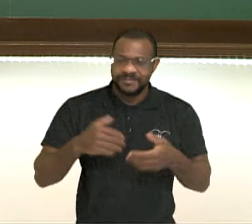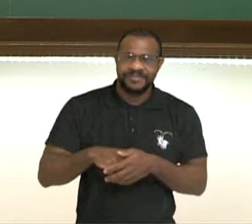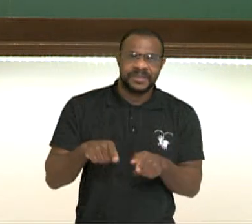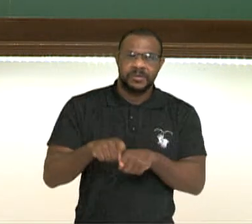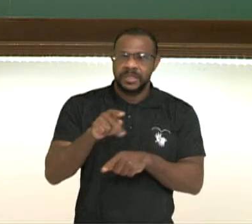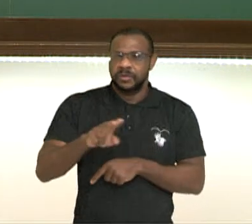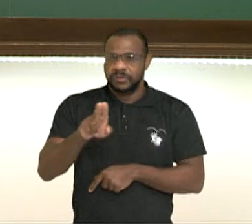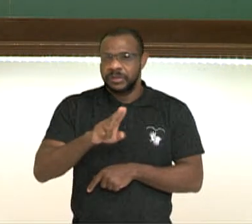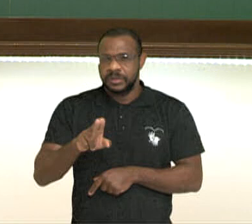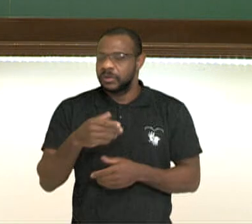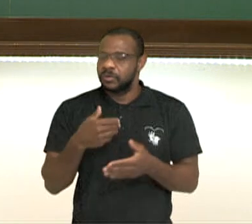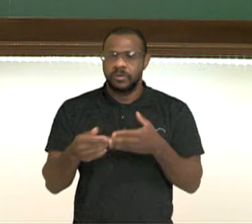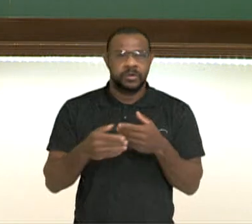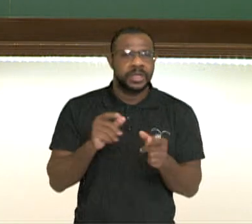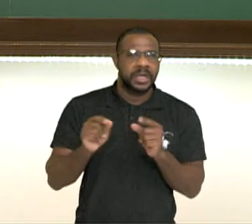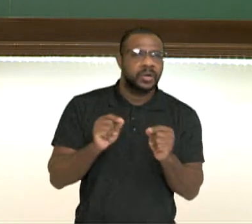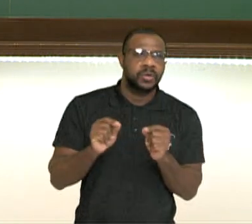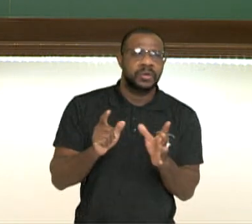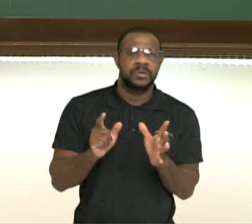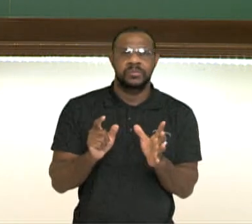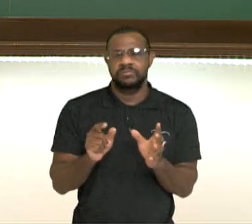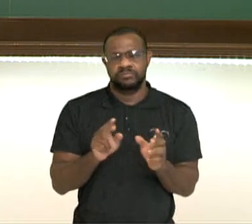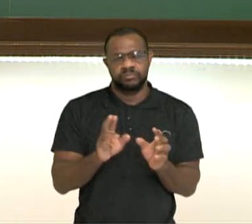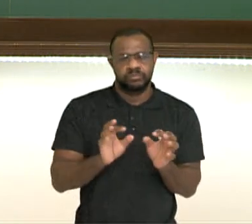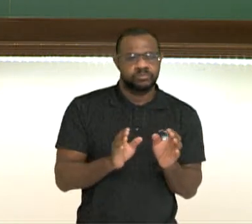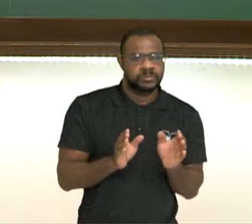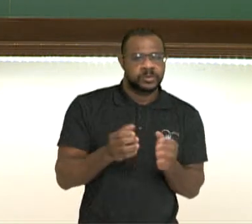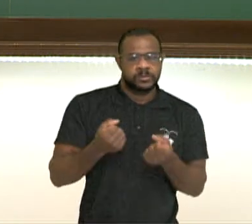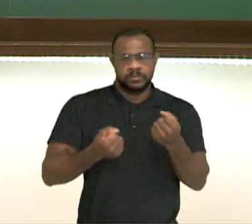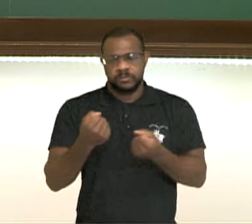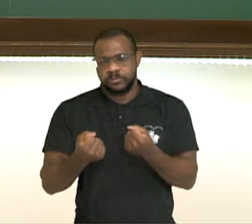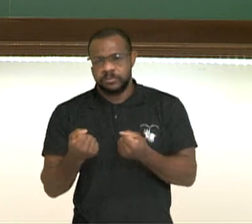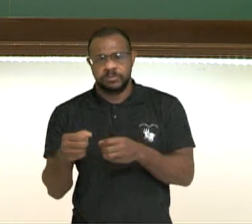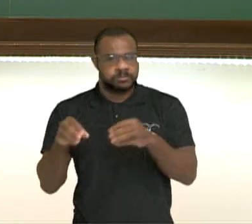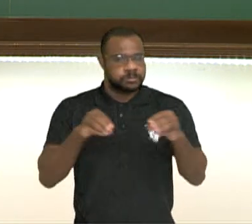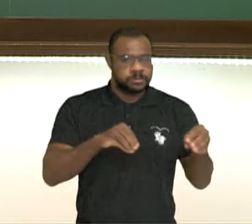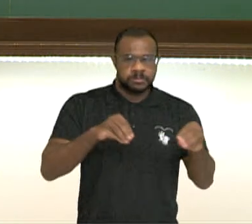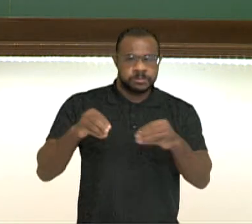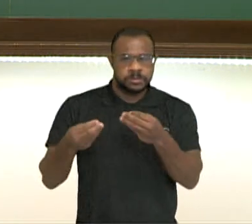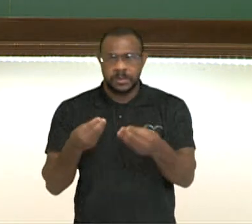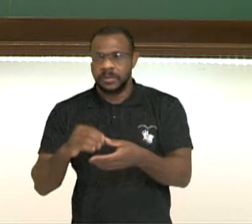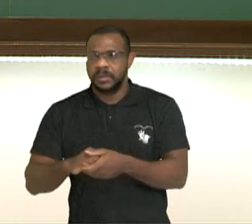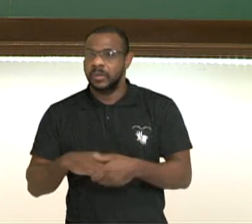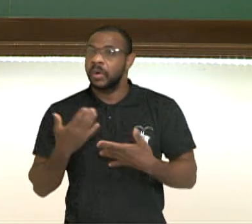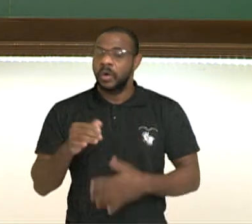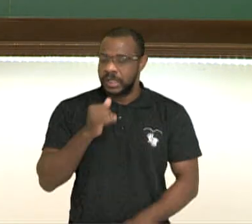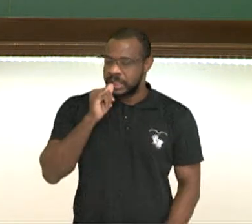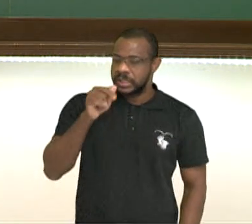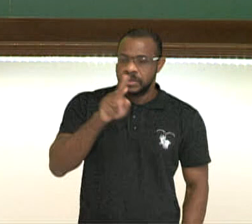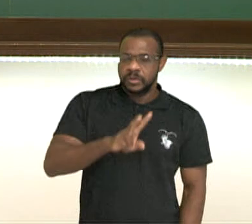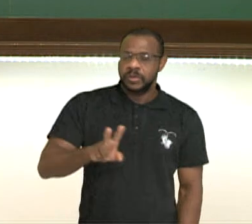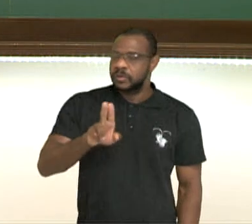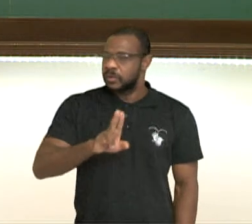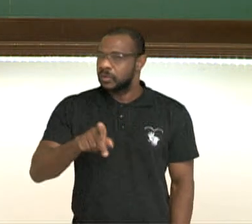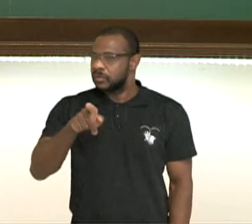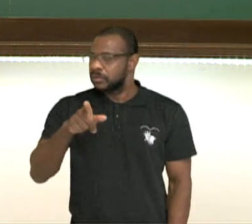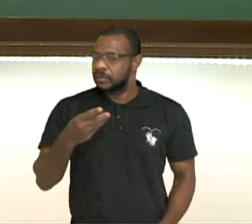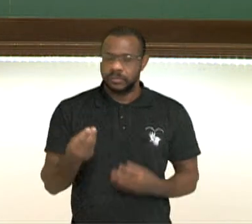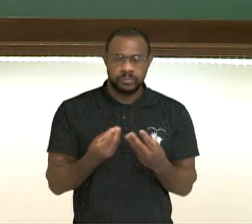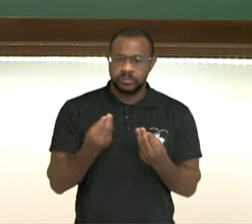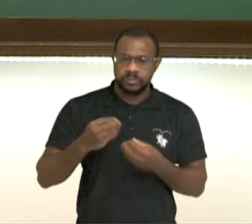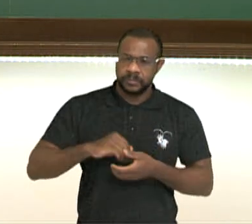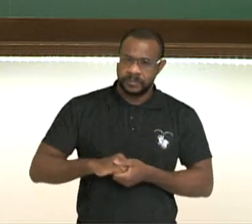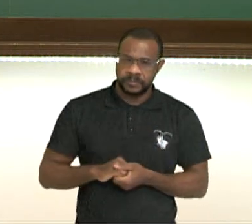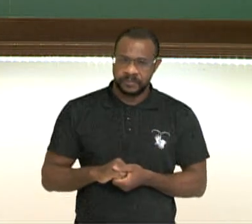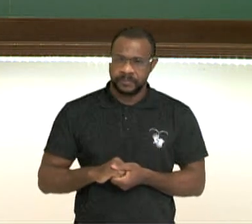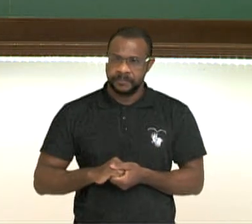utilizando algum veículo entre um lugar e outro. Dependendo do veículo, qual é a fonte de energia utilizada para fazer com que aquele